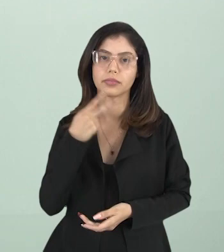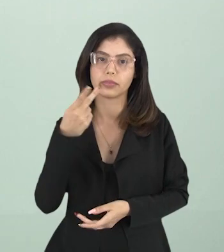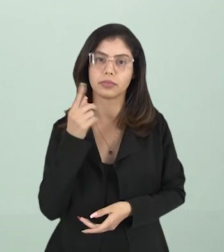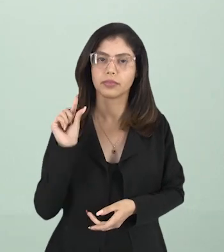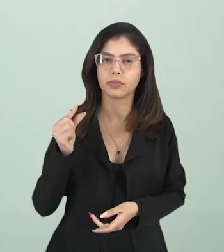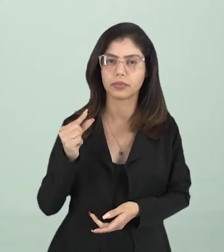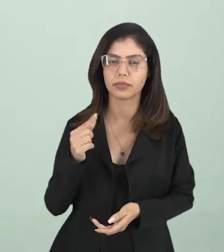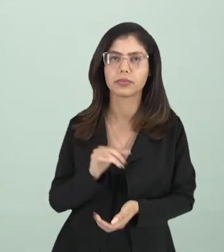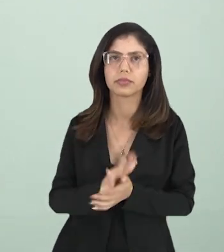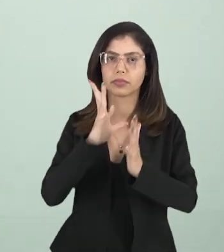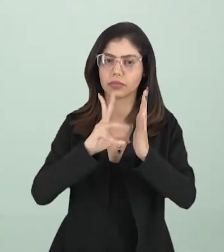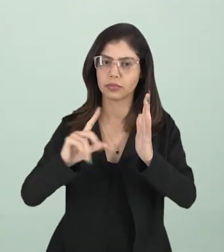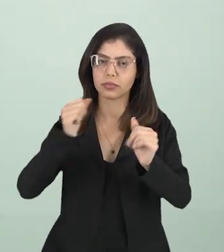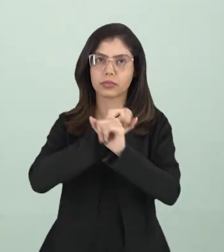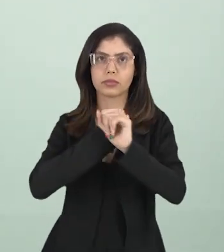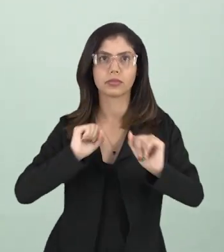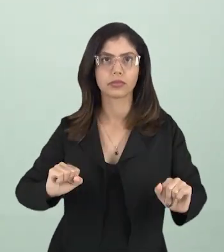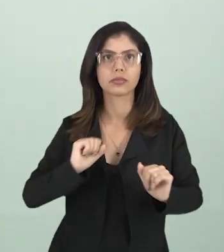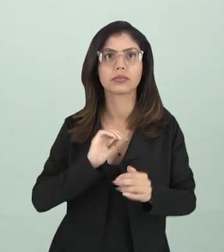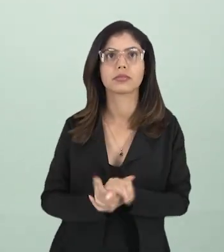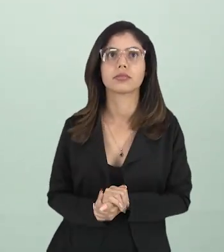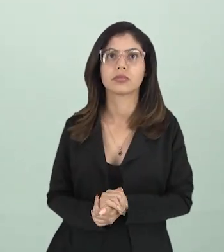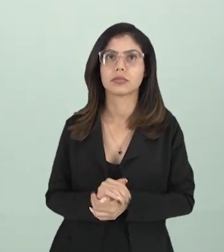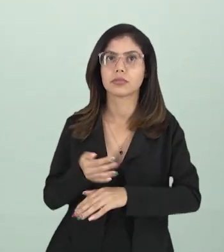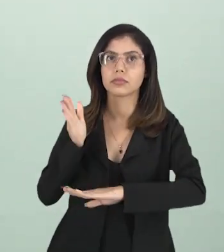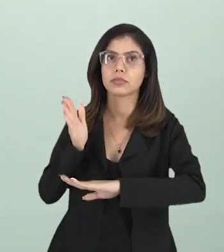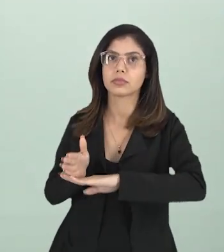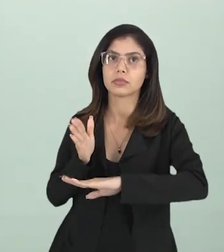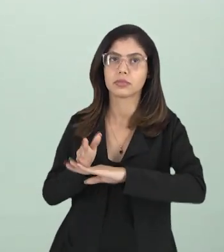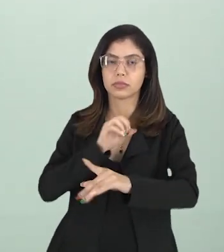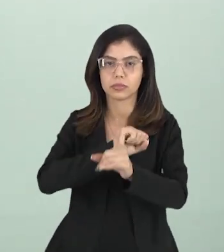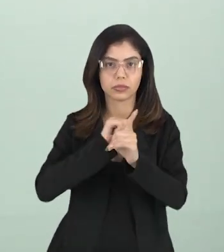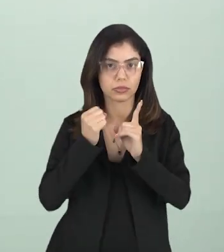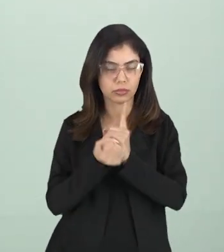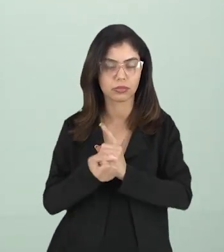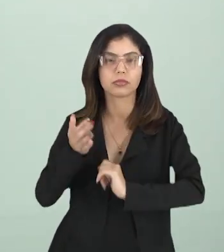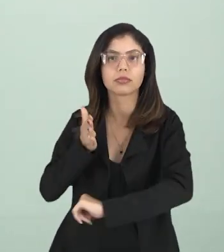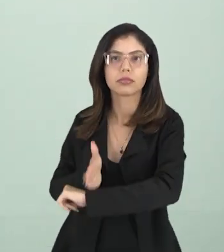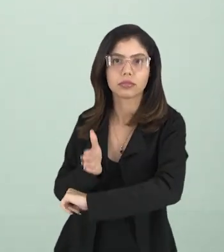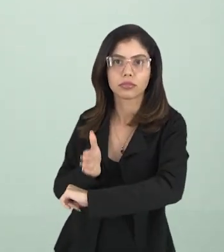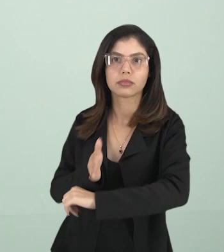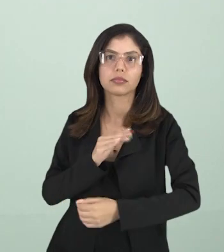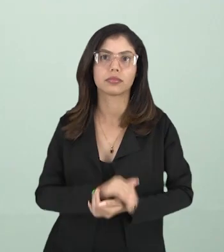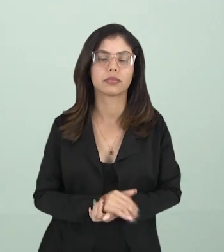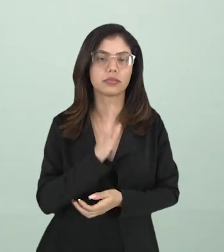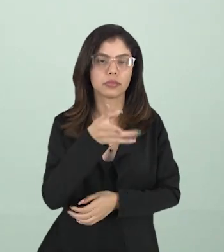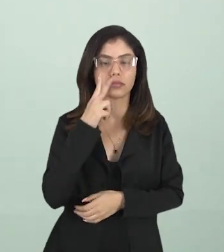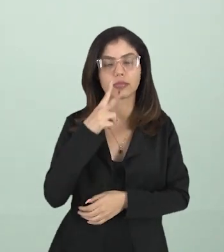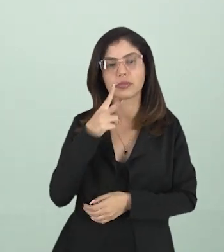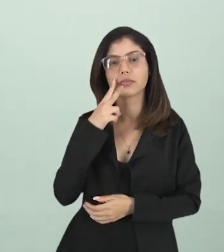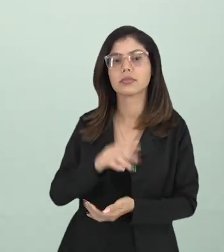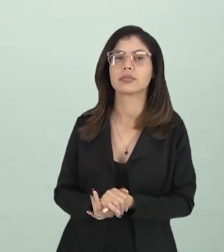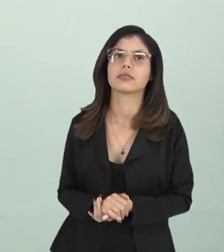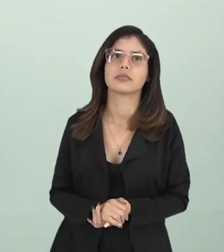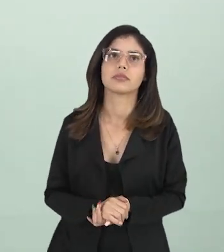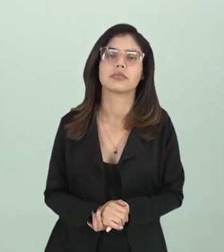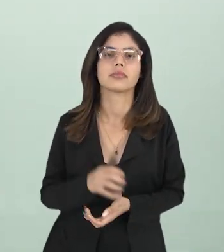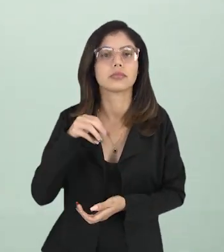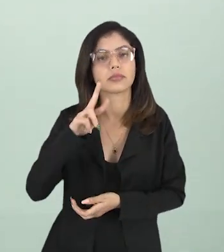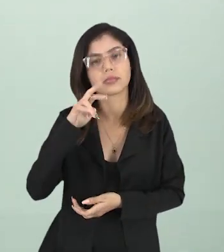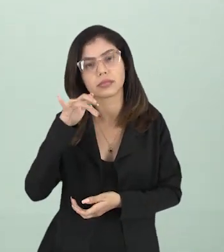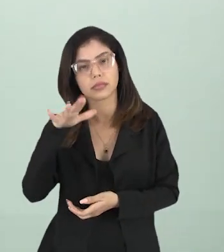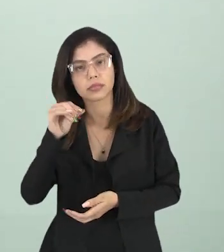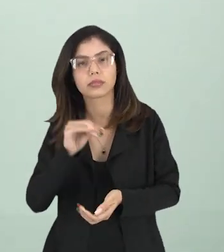pouco sobre os reflexos da escravidão na sociedade brasileira contemporânea, A gente já viu, então, o mercantilismo, o